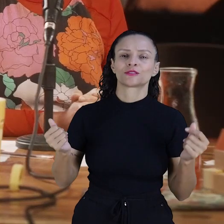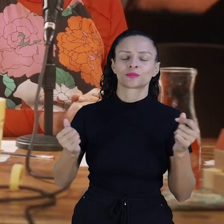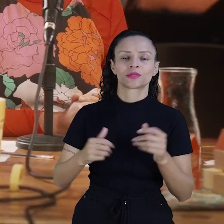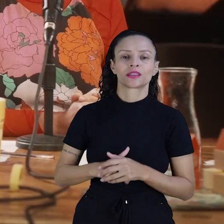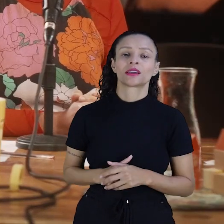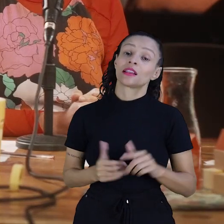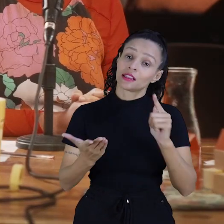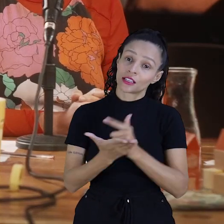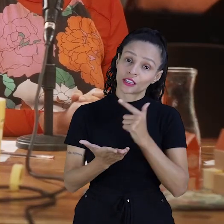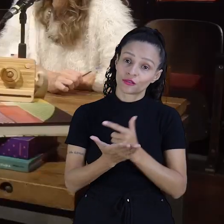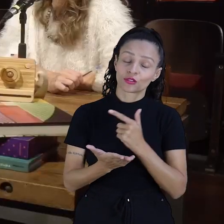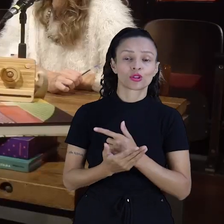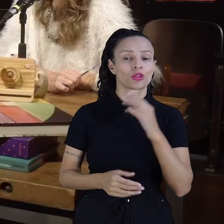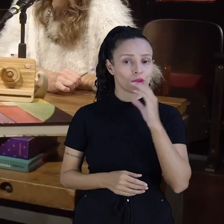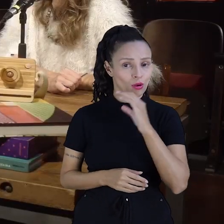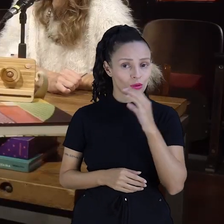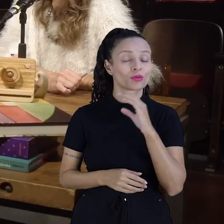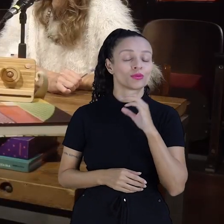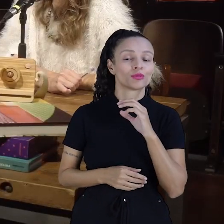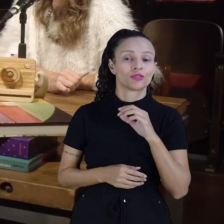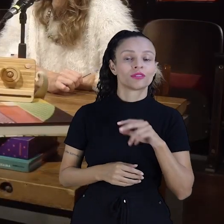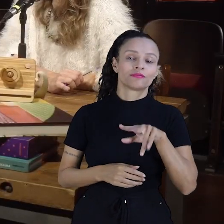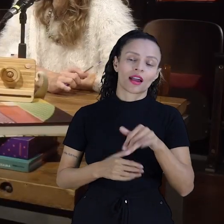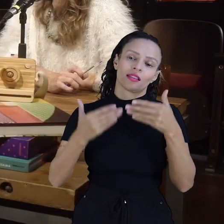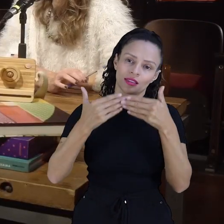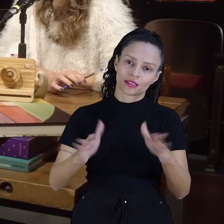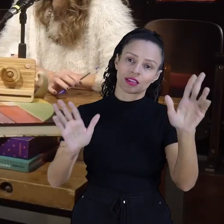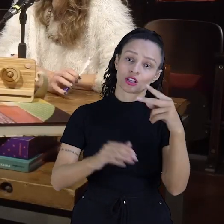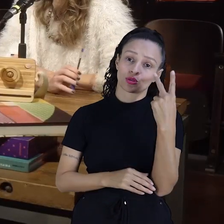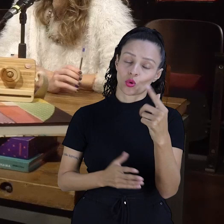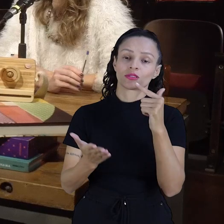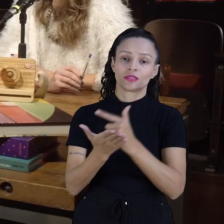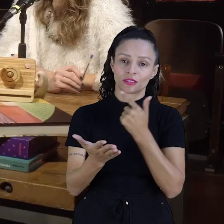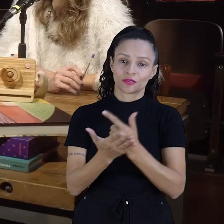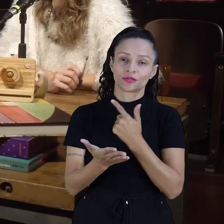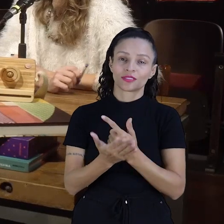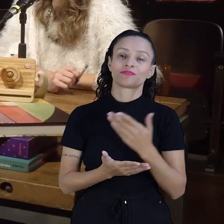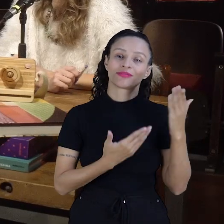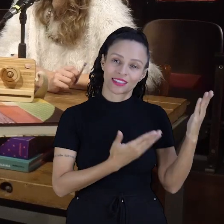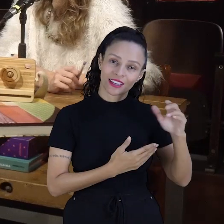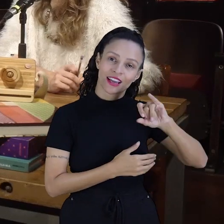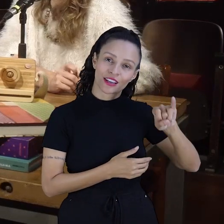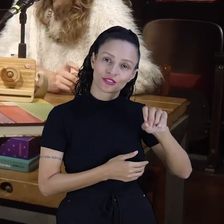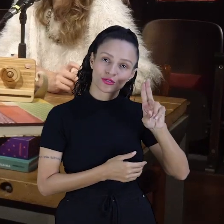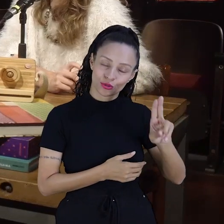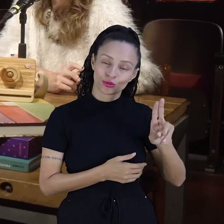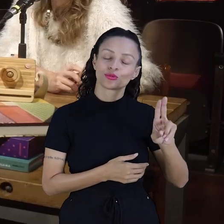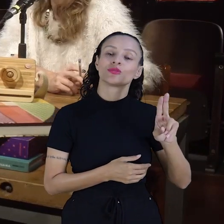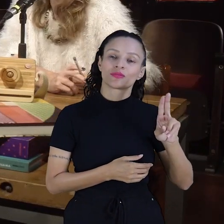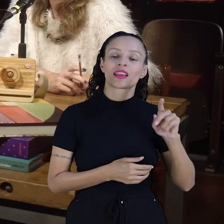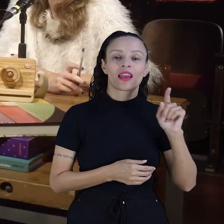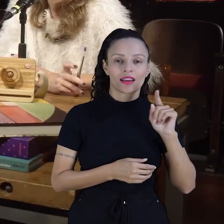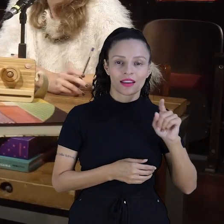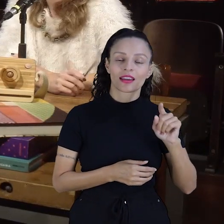sensível. E livros, logo estarei lançando 2, que a Ju, que é